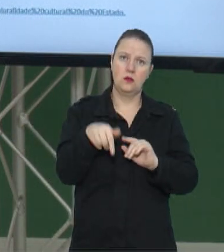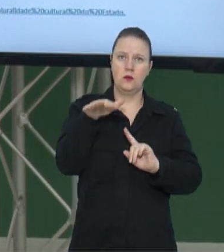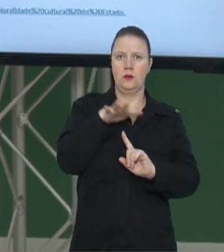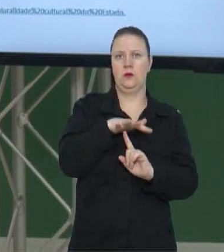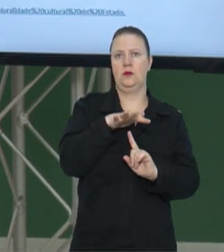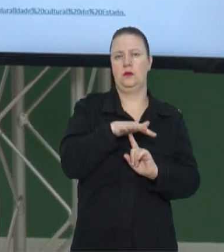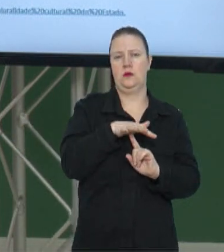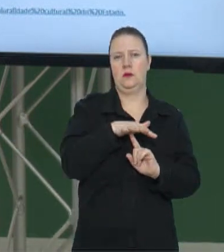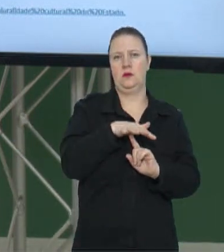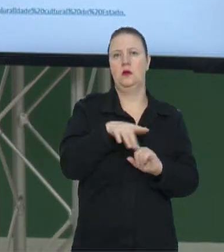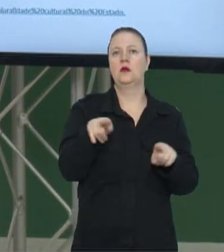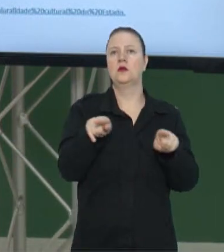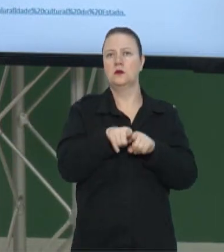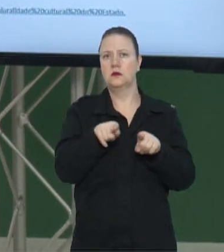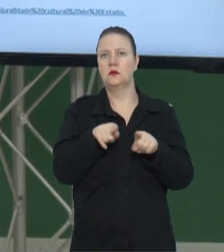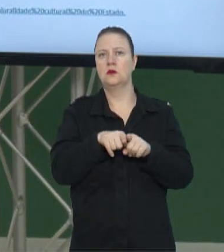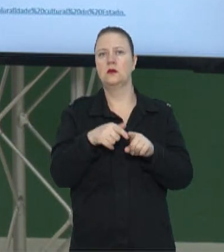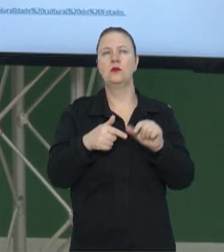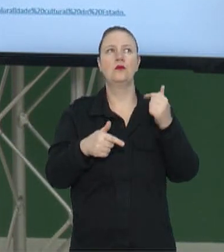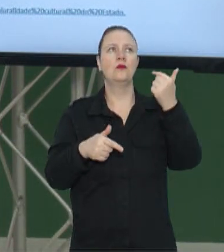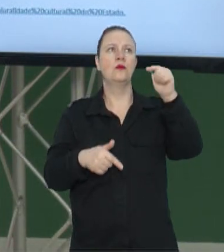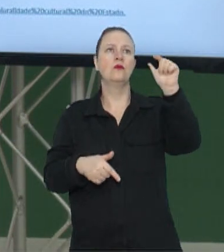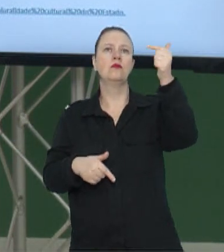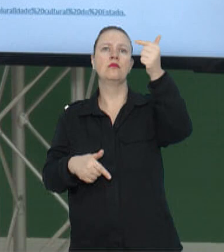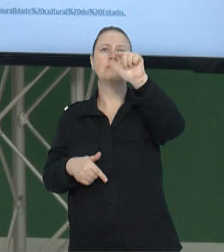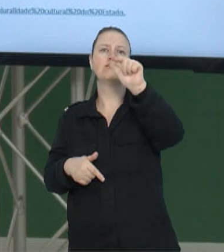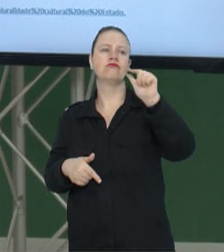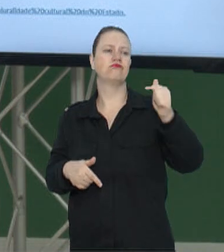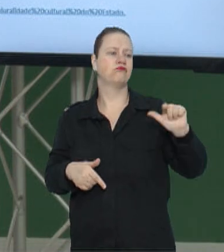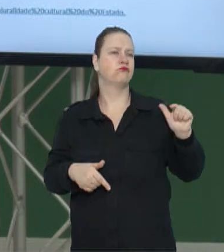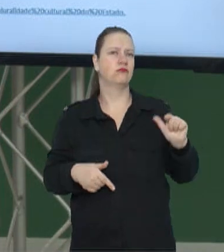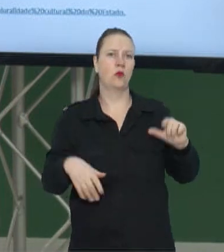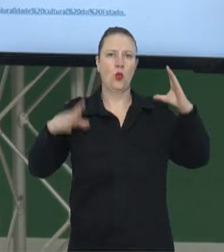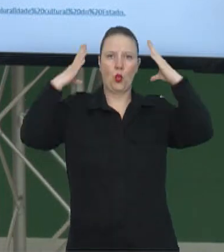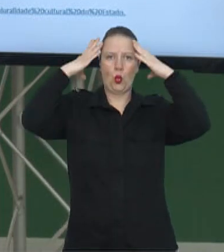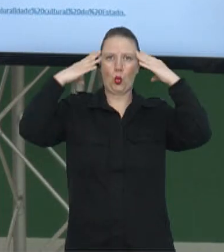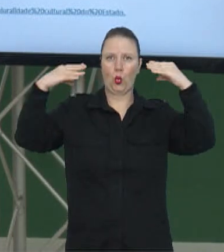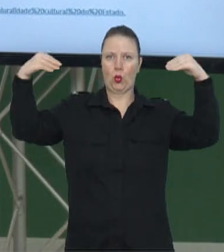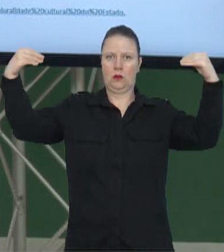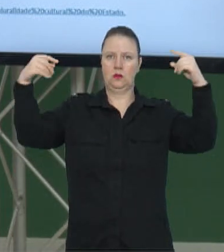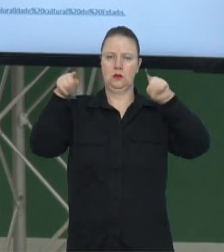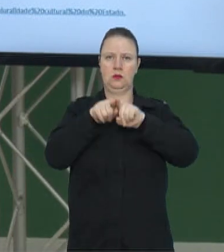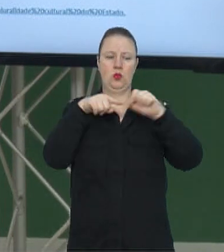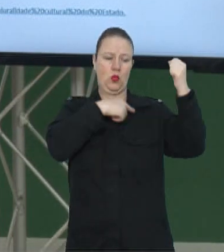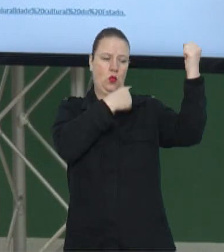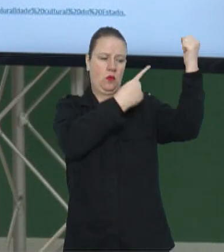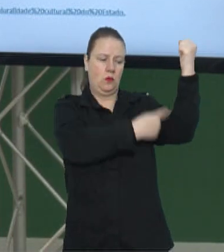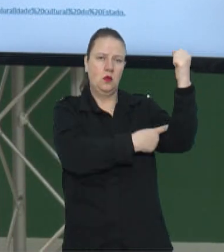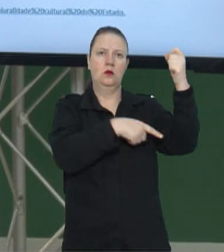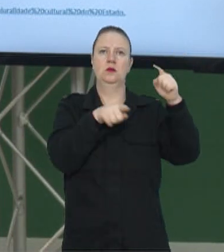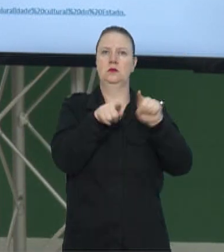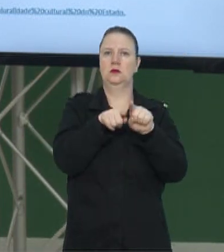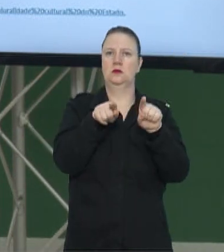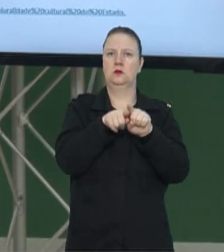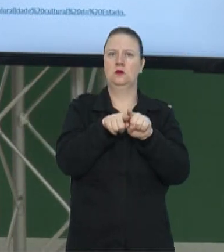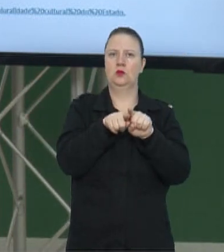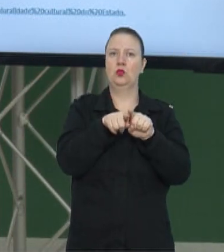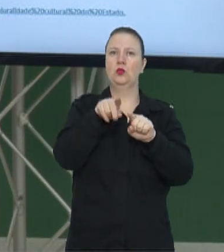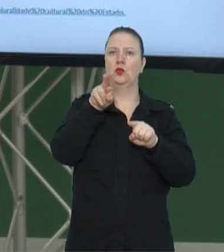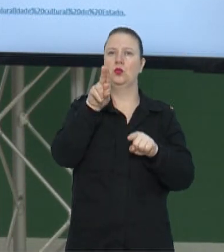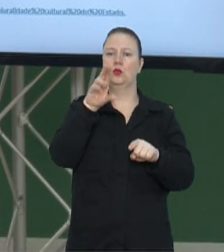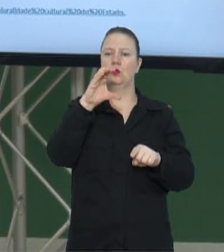mas também os imigrantes de outras partes do mundo, holandeses, poloneses, ucranianos, e aí isso